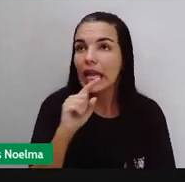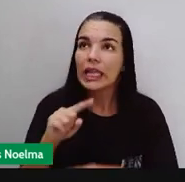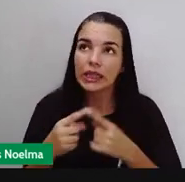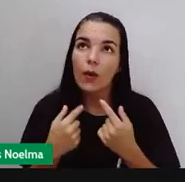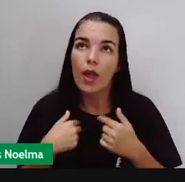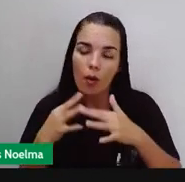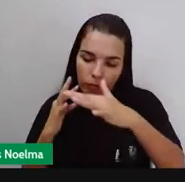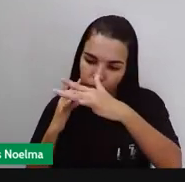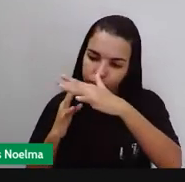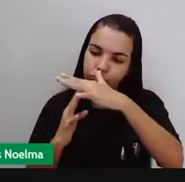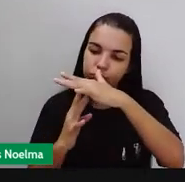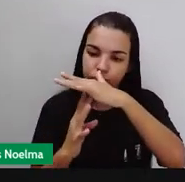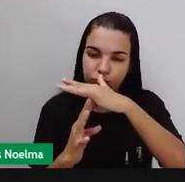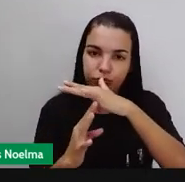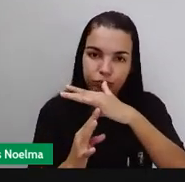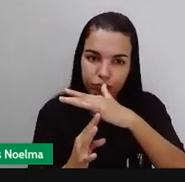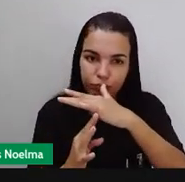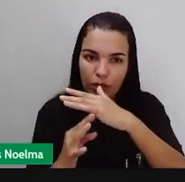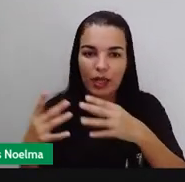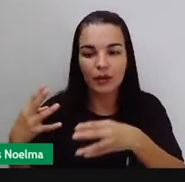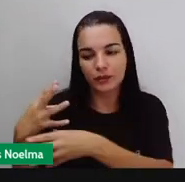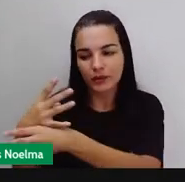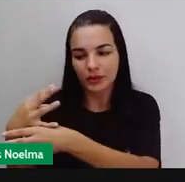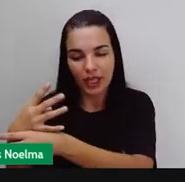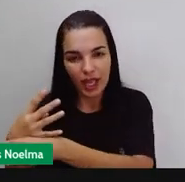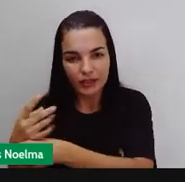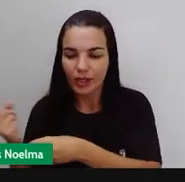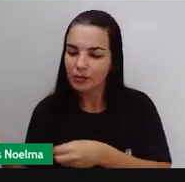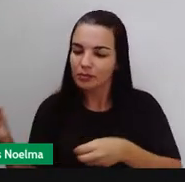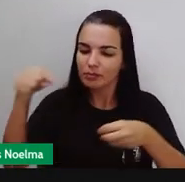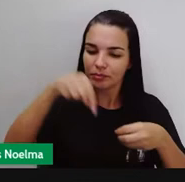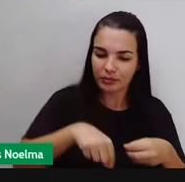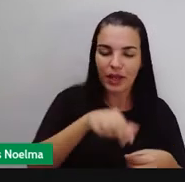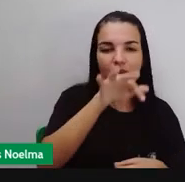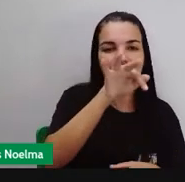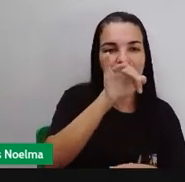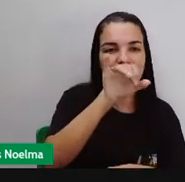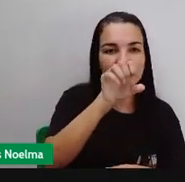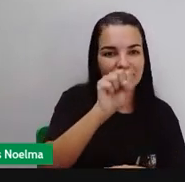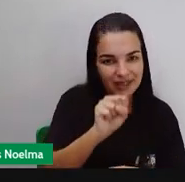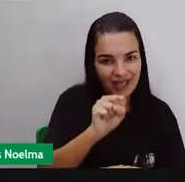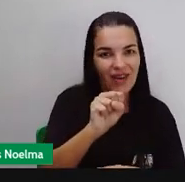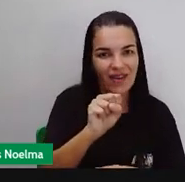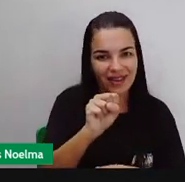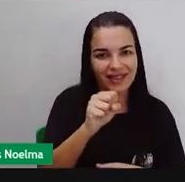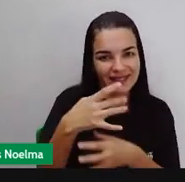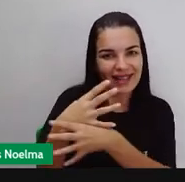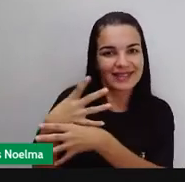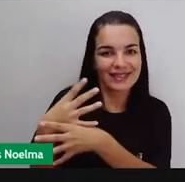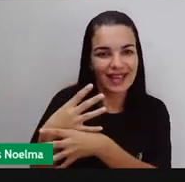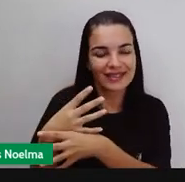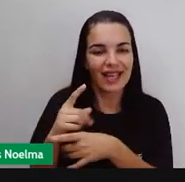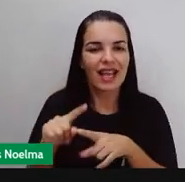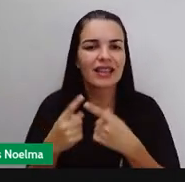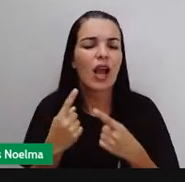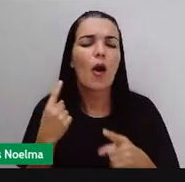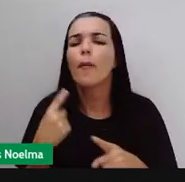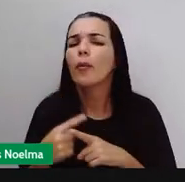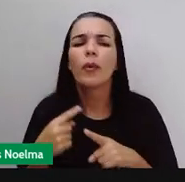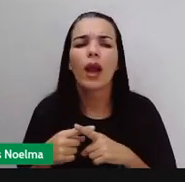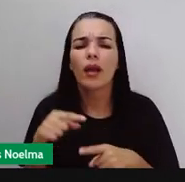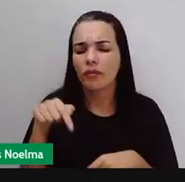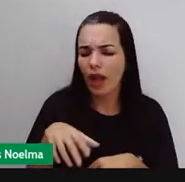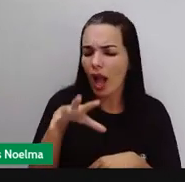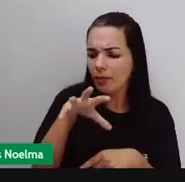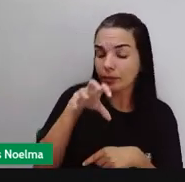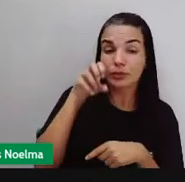dizer que eu migrei de um município para outro município. Eu vim de Santa Maria da Vitória para cá. O que a Pro veio